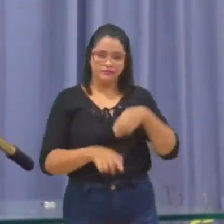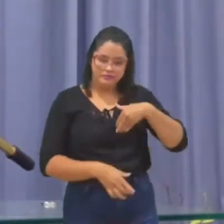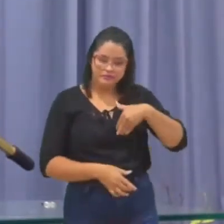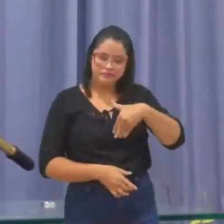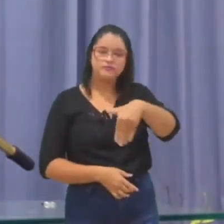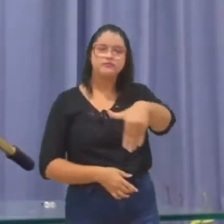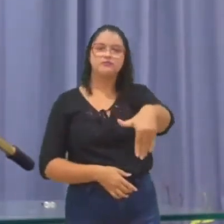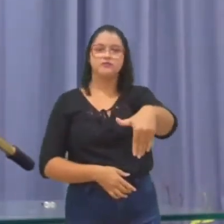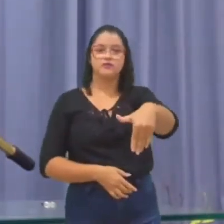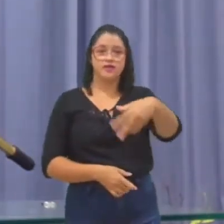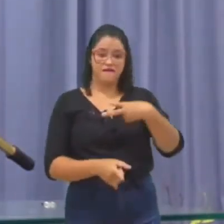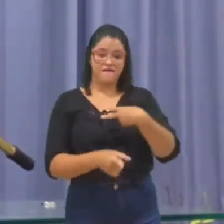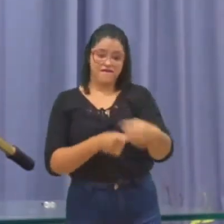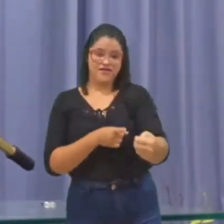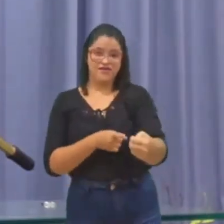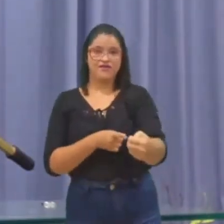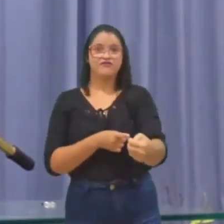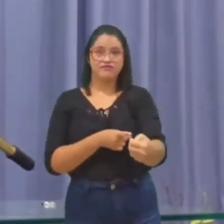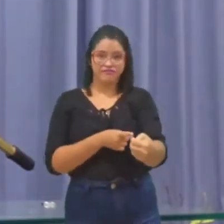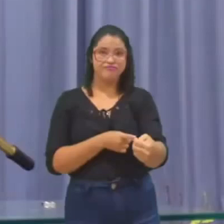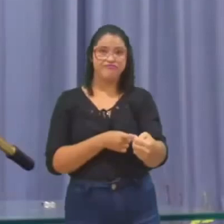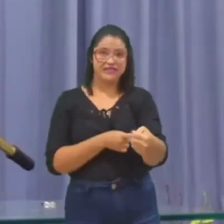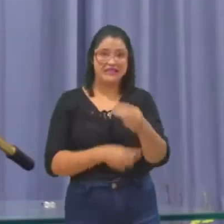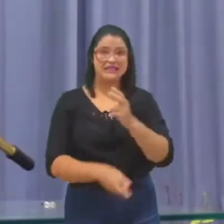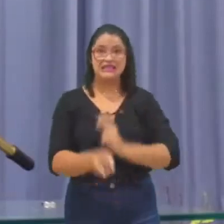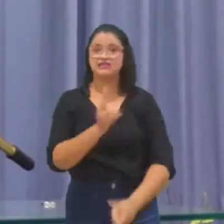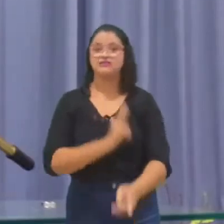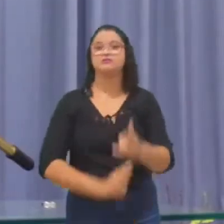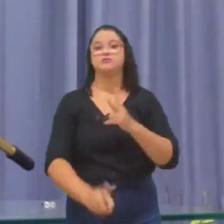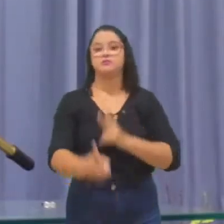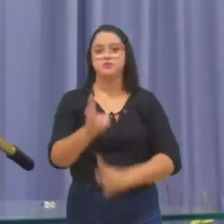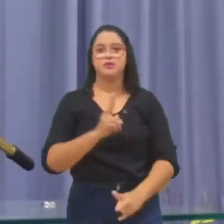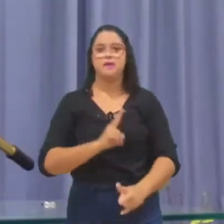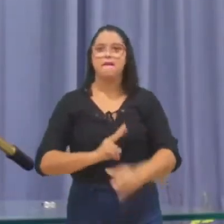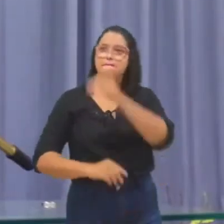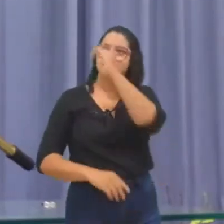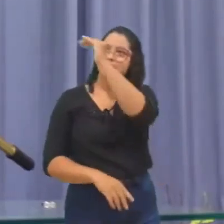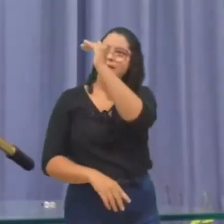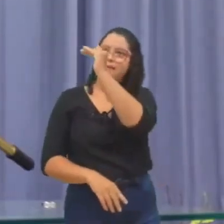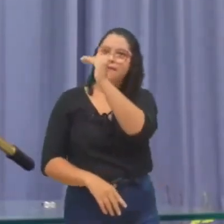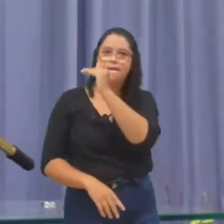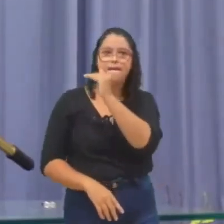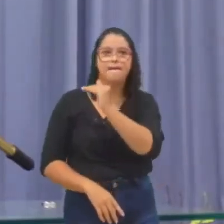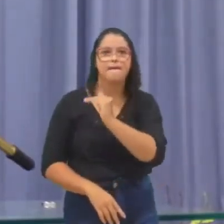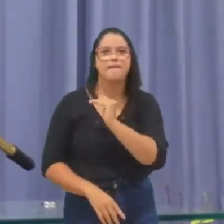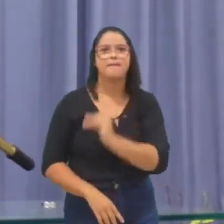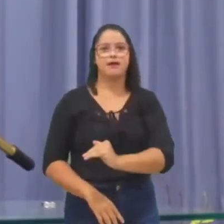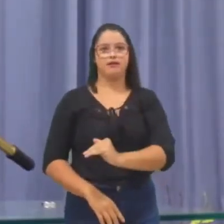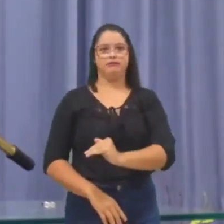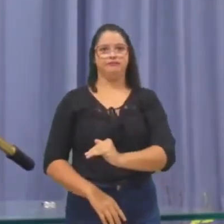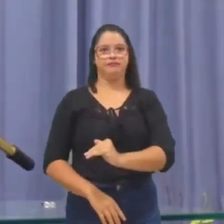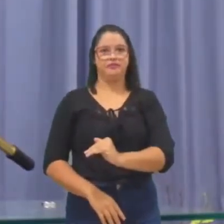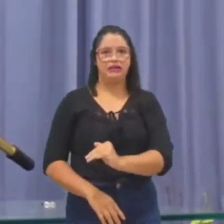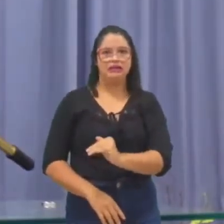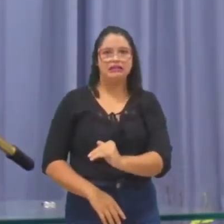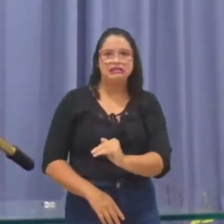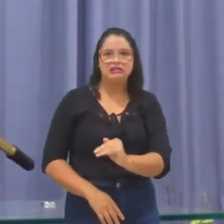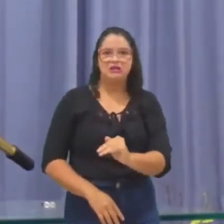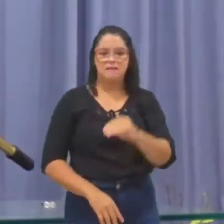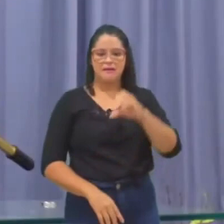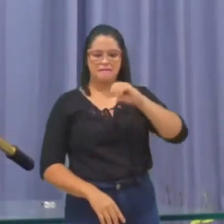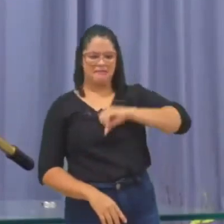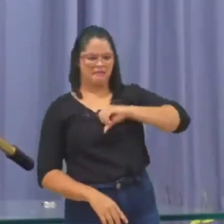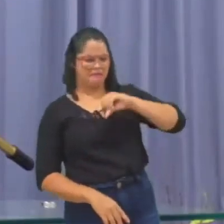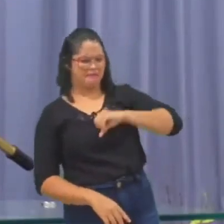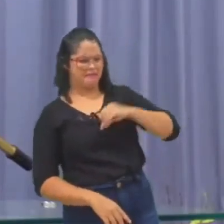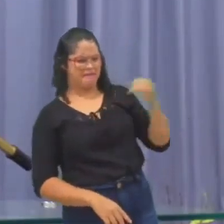seguindo vitoriosamente. Estes relatórios negativos, essas palavras